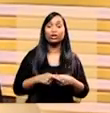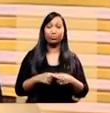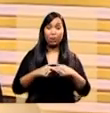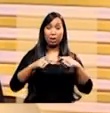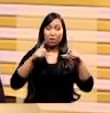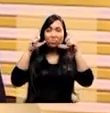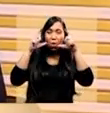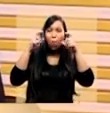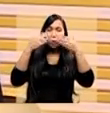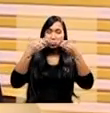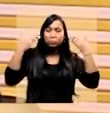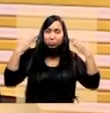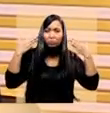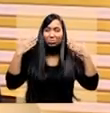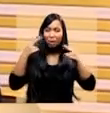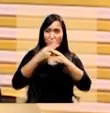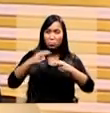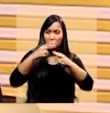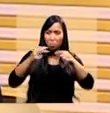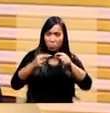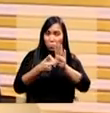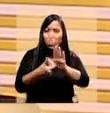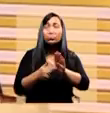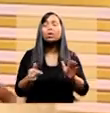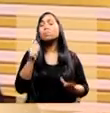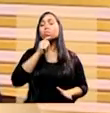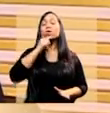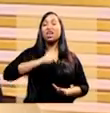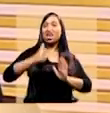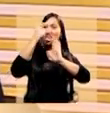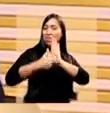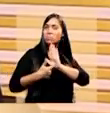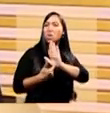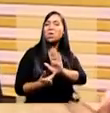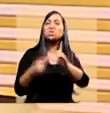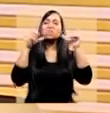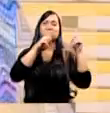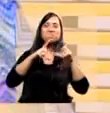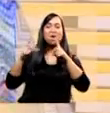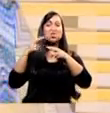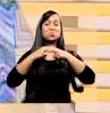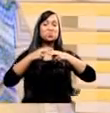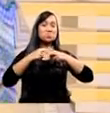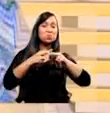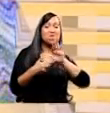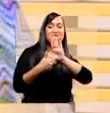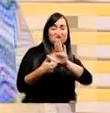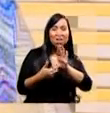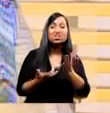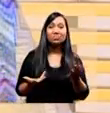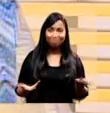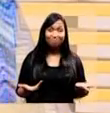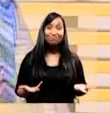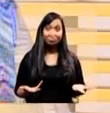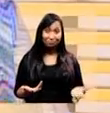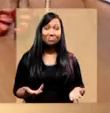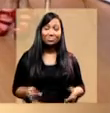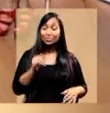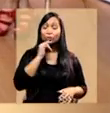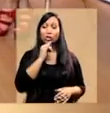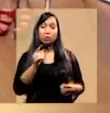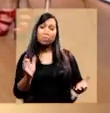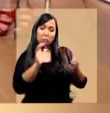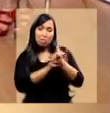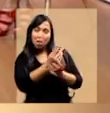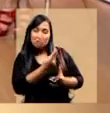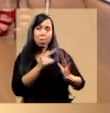questão da pornografia da vingança. Então, é expor a mulher, às vezes, uma foto Uma foto nua. íntima, né? Uma foto de um casal,